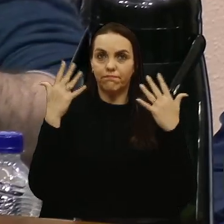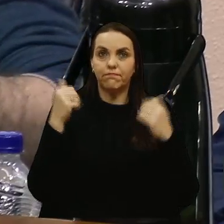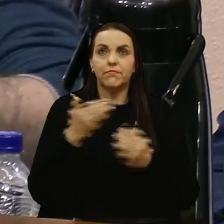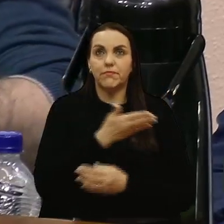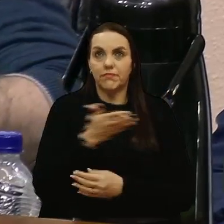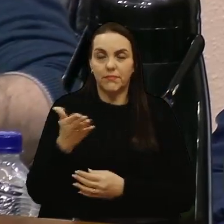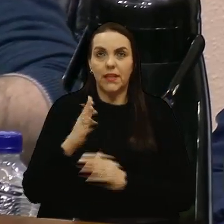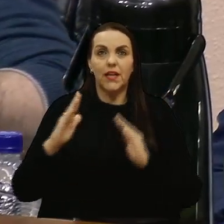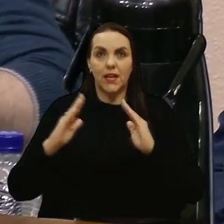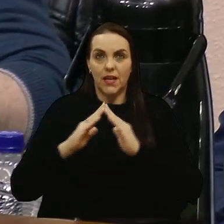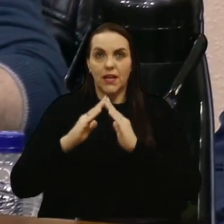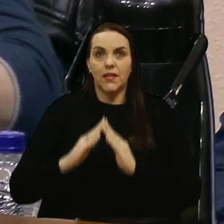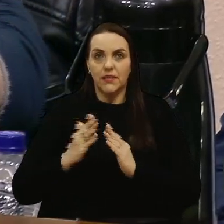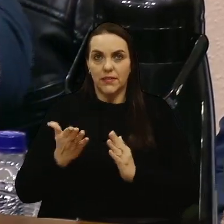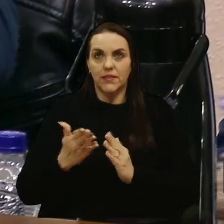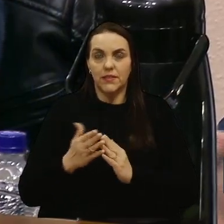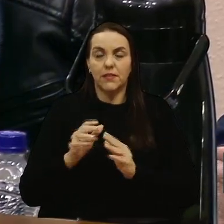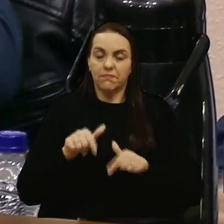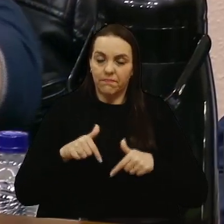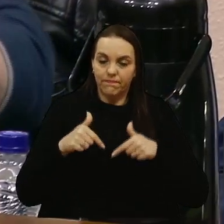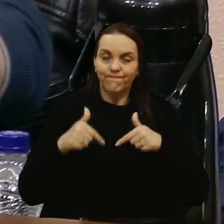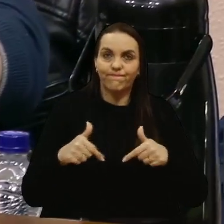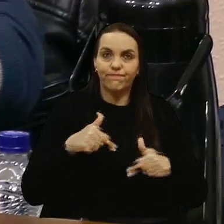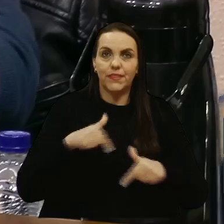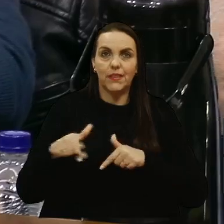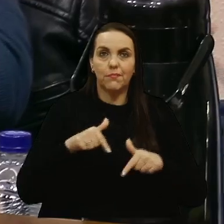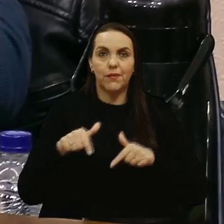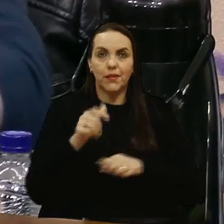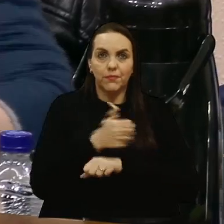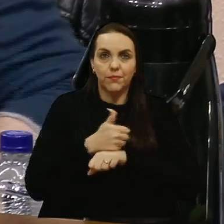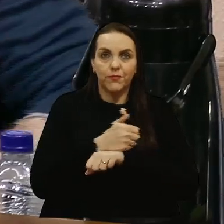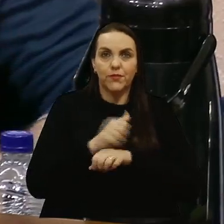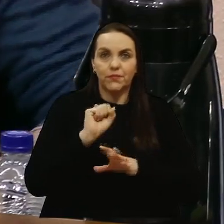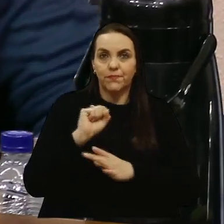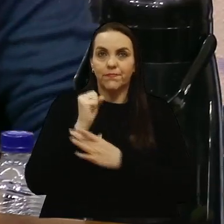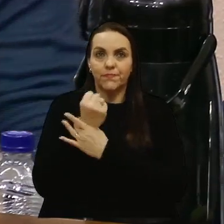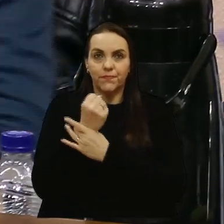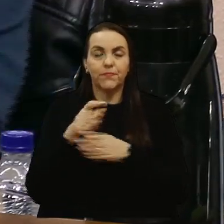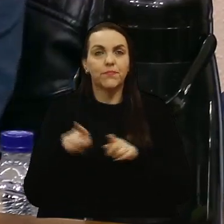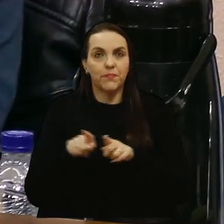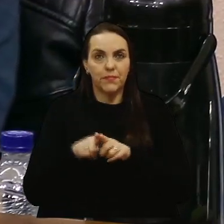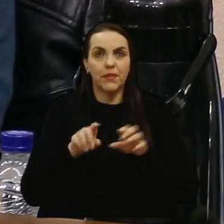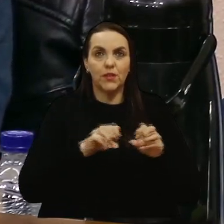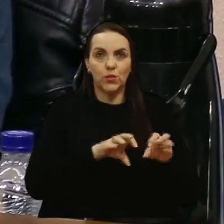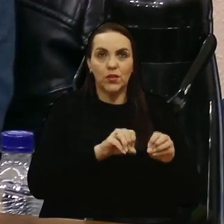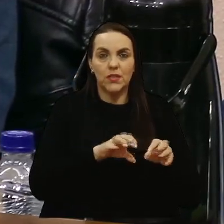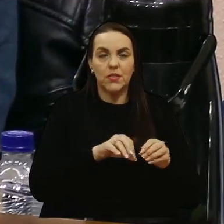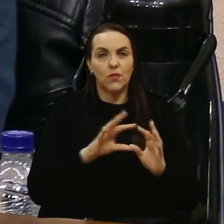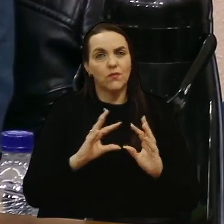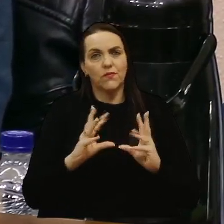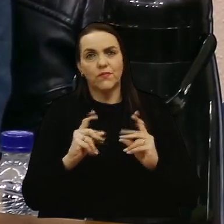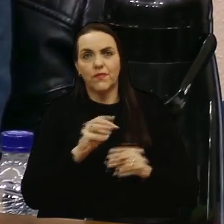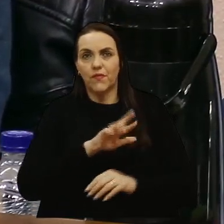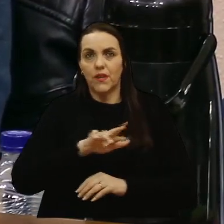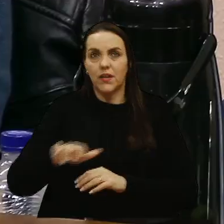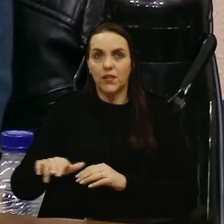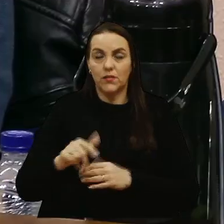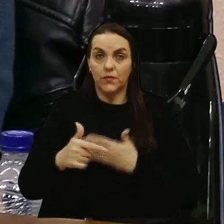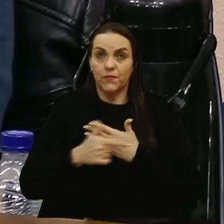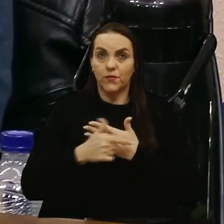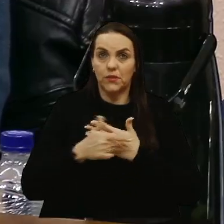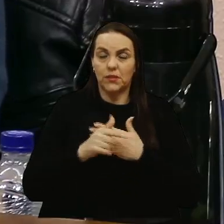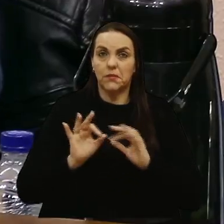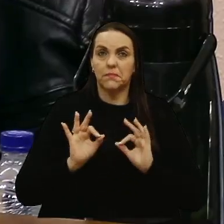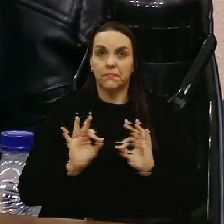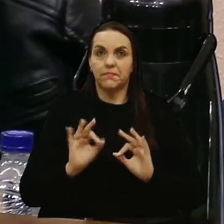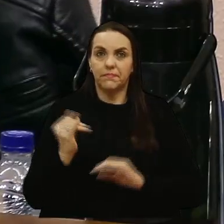pela atuação desses profissionais da segurança, como profissionais da educação e outros, né, tantos que cumprem o seu papel de